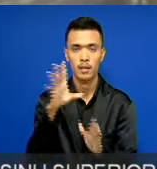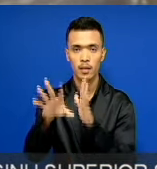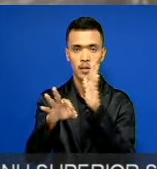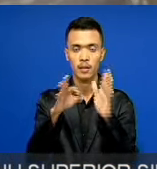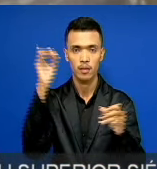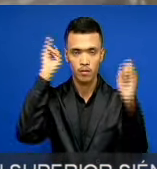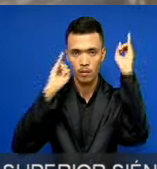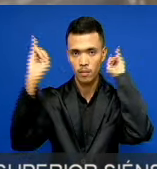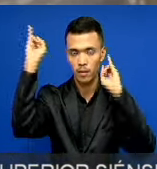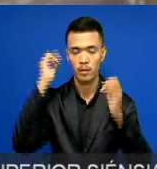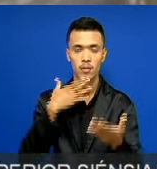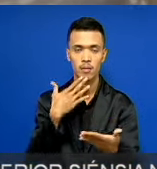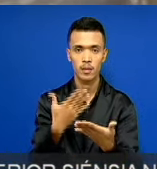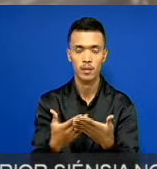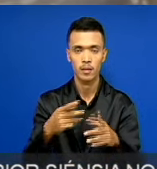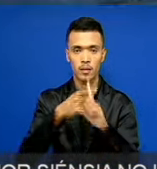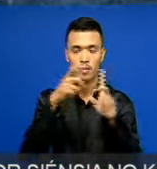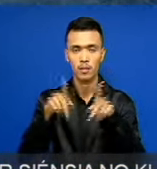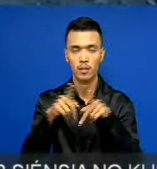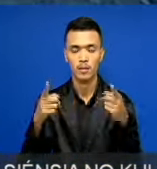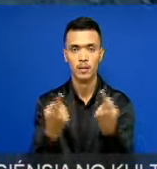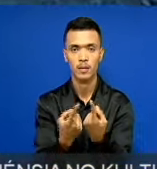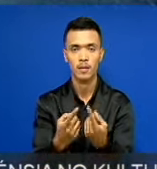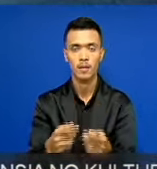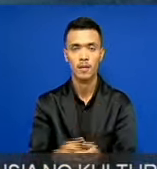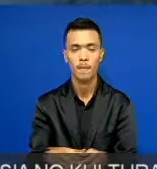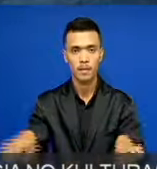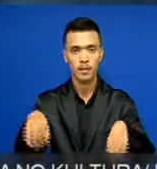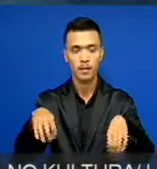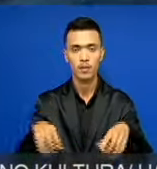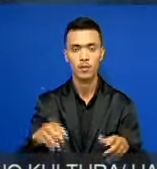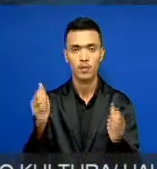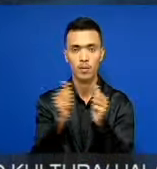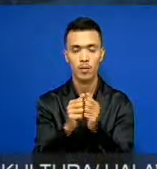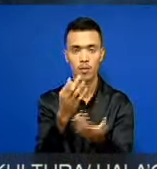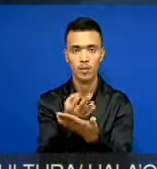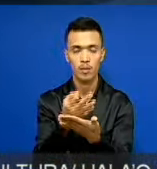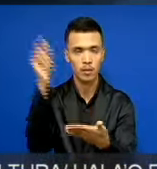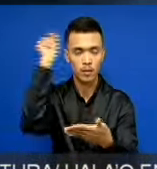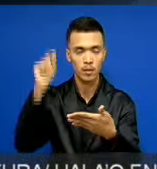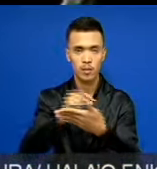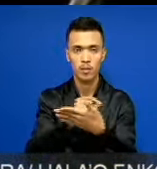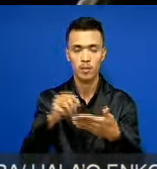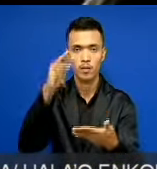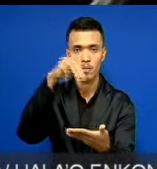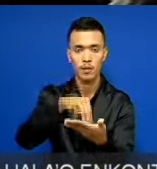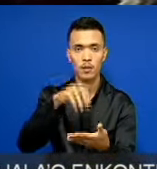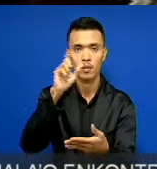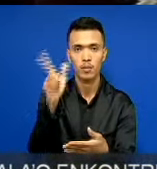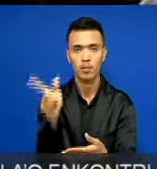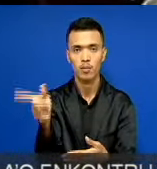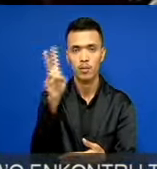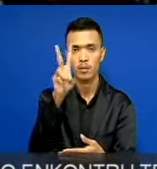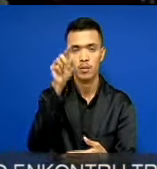positiva usi parte rua Huasquita satu Huasquita dua projeto pacote primeiro né o valor contrato milão rua nulo resin rua ponto